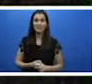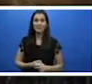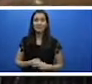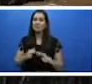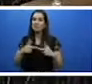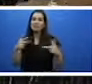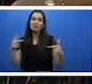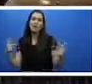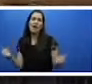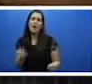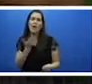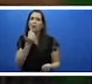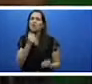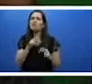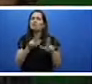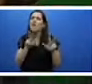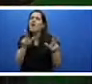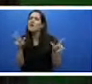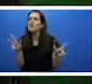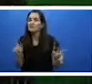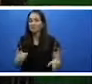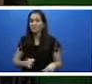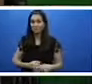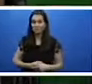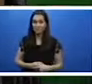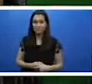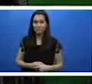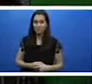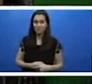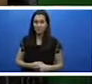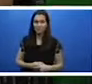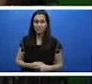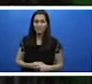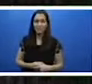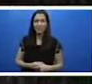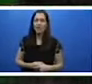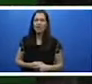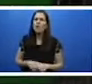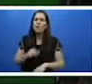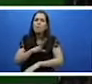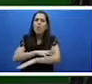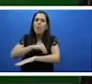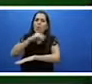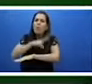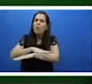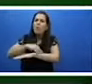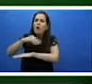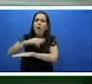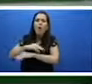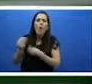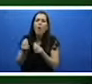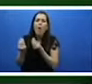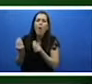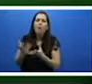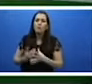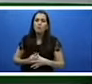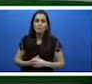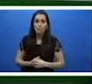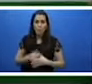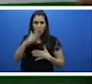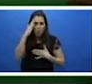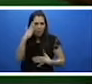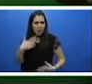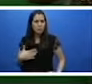hábitos alimentares, ok? E a pelagem dos mamíferos, como que é o corpo dos